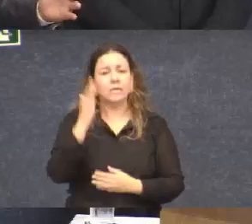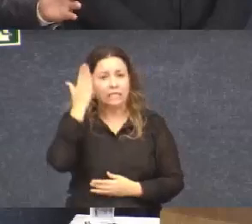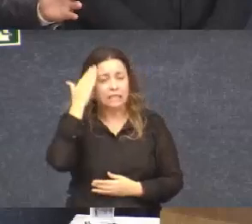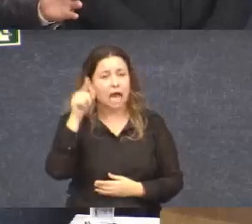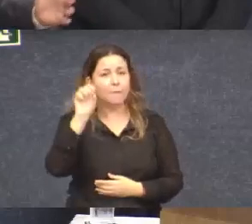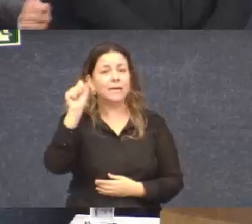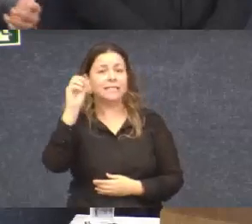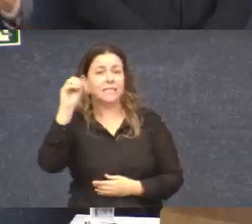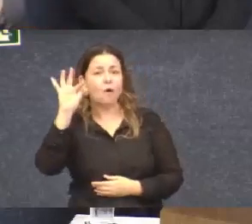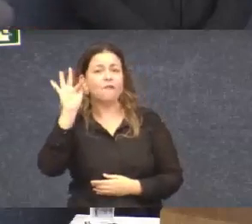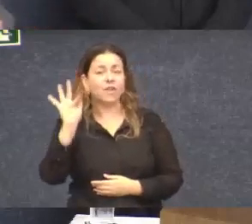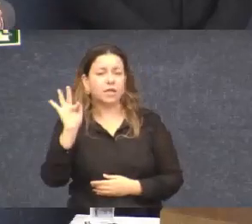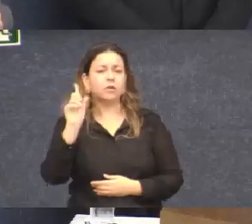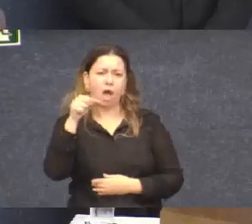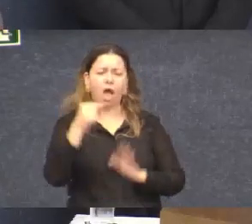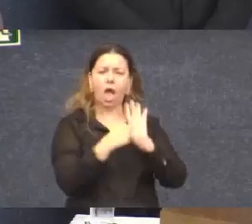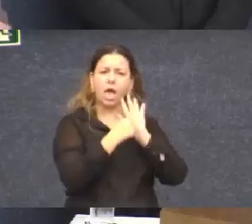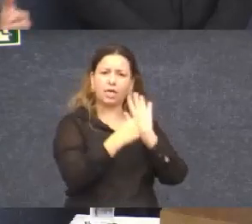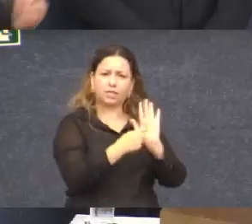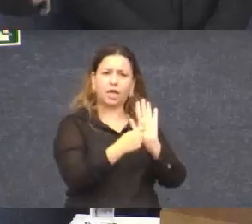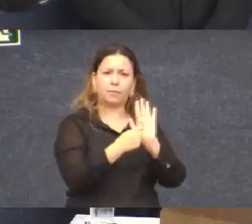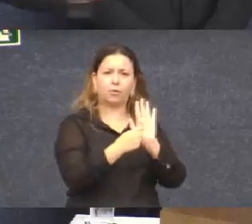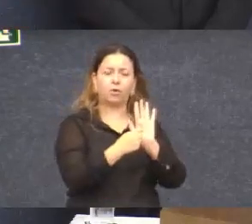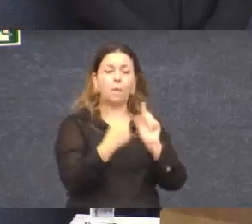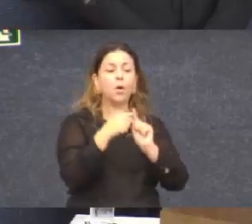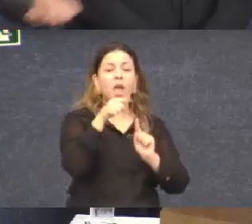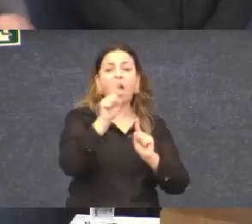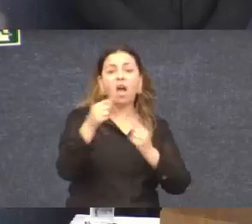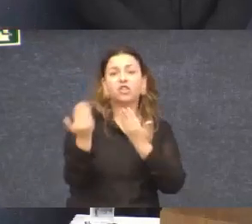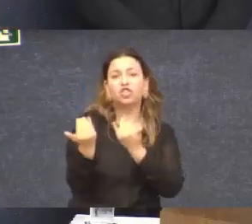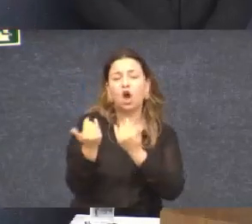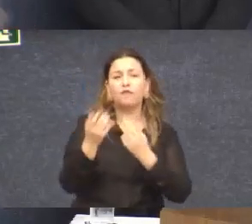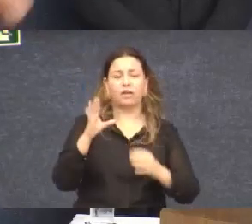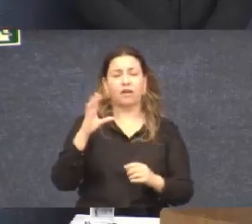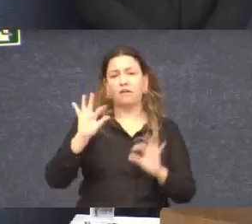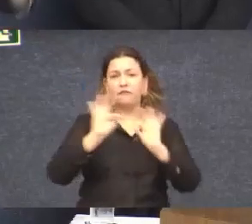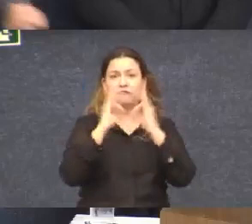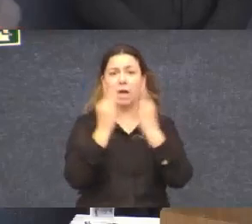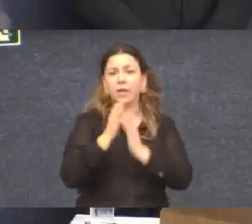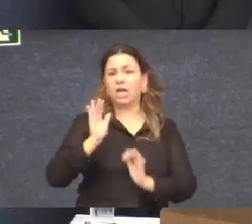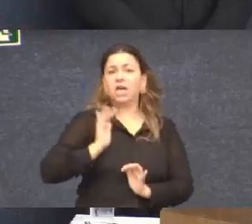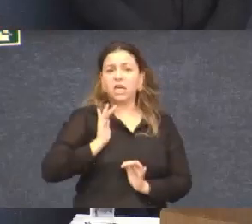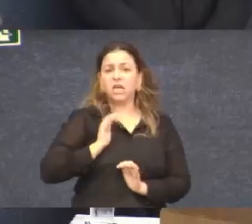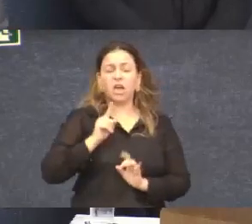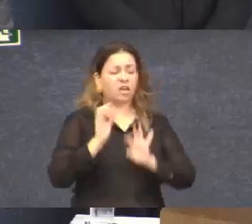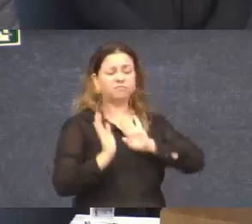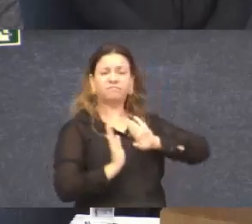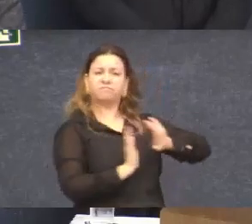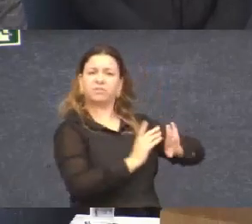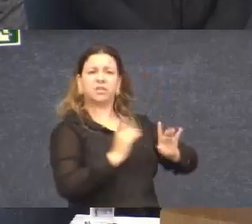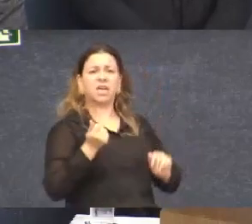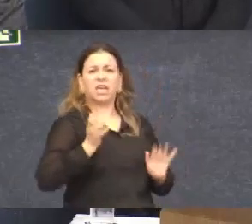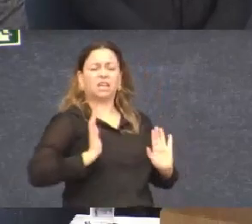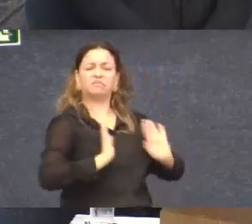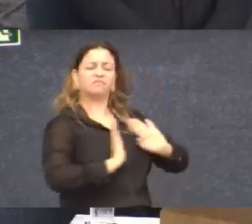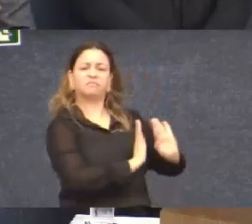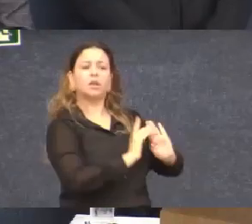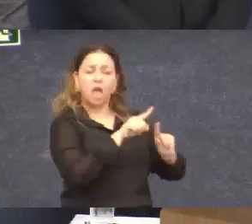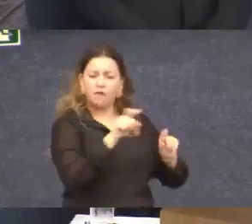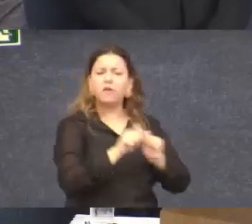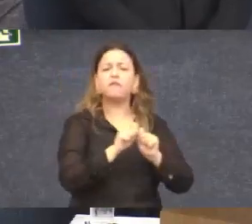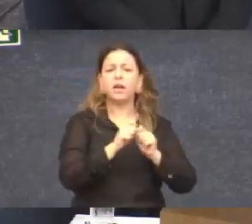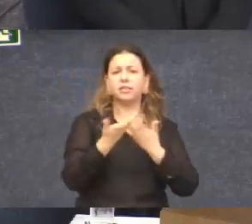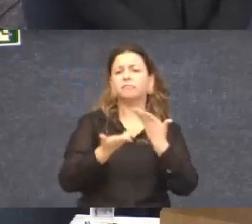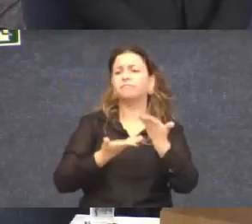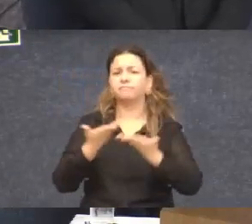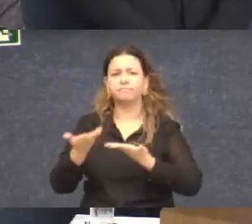um grande exemplo, um jovem de família rica, que deixou a riqueza para trás e foi servir ali diariamente, as irmãs conhecem